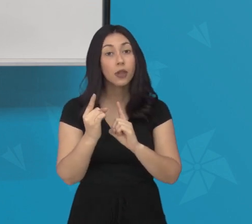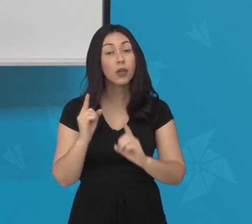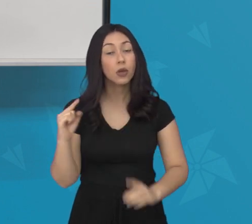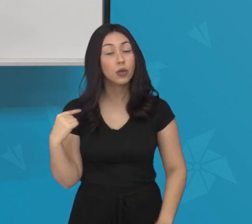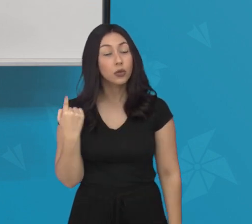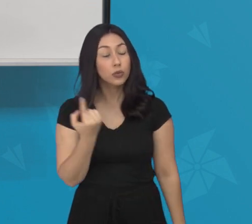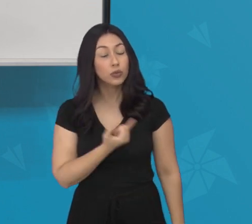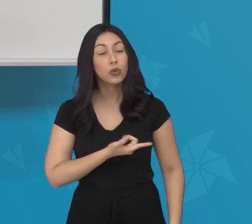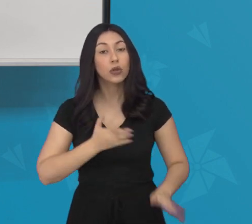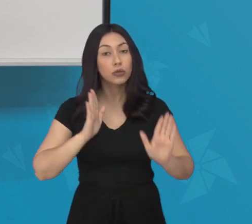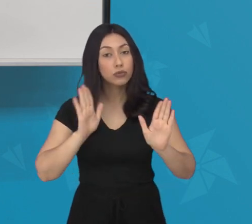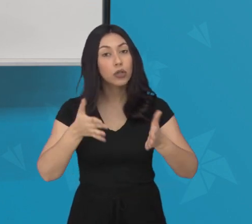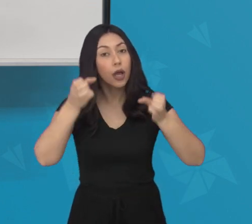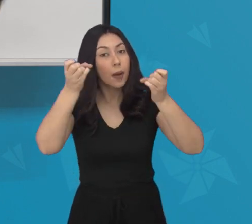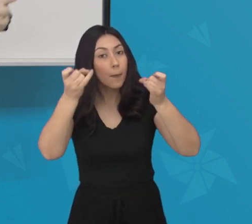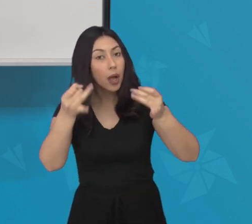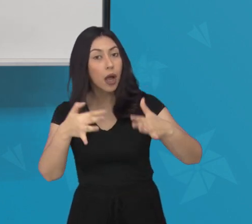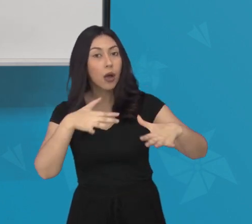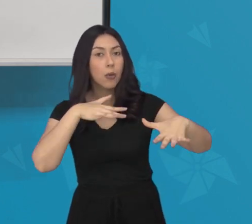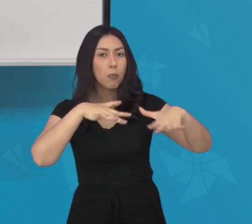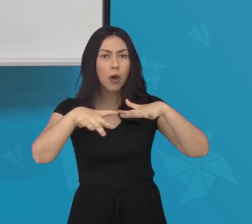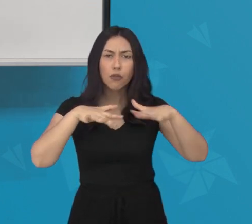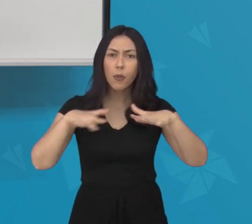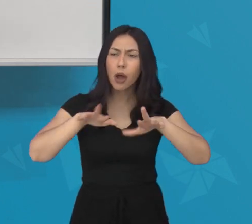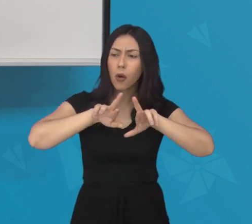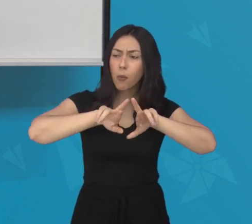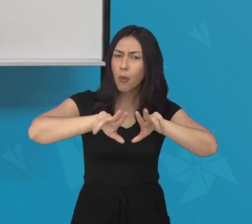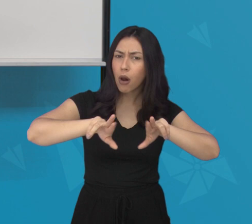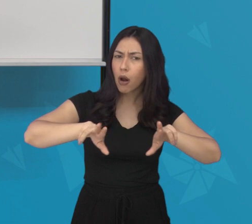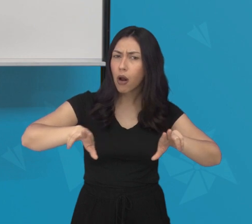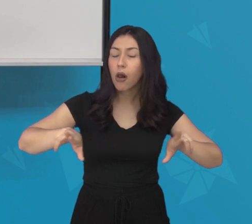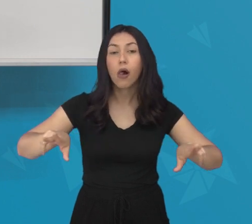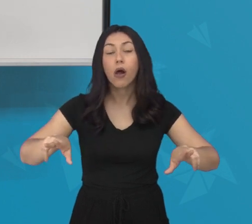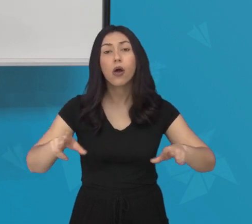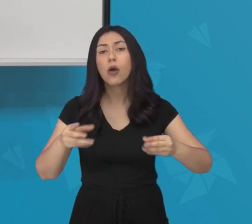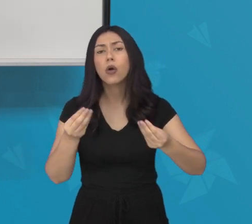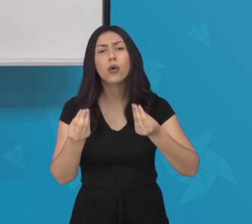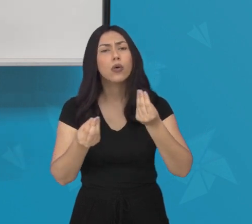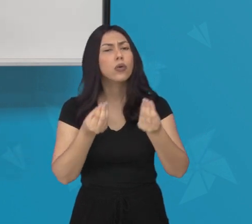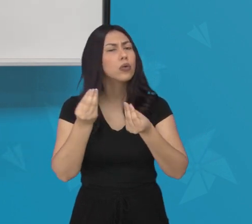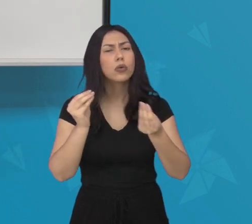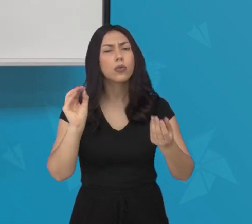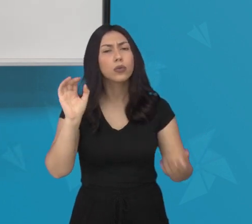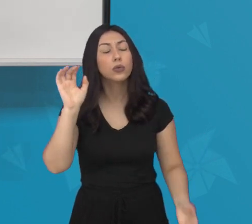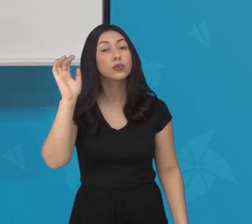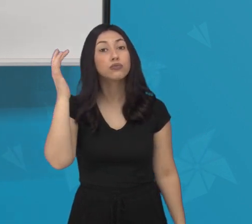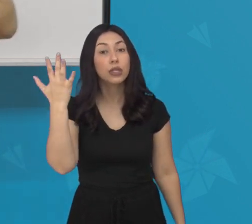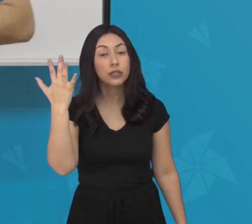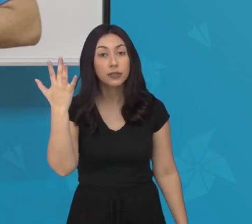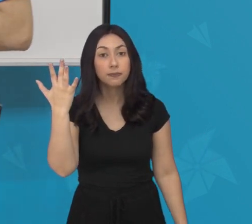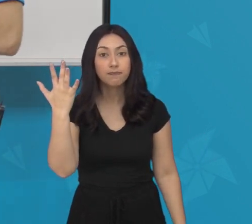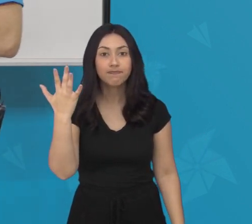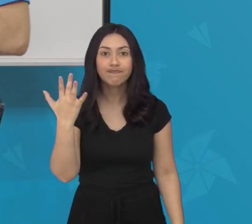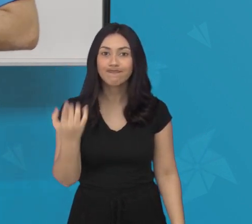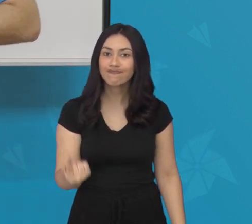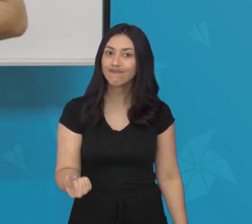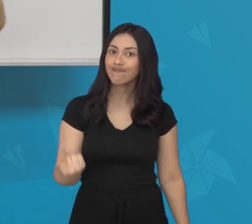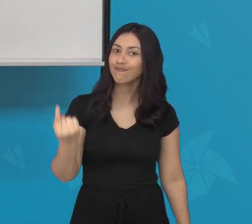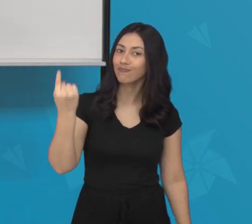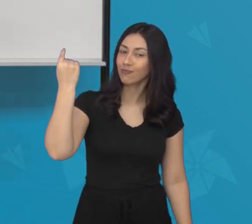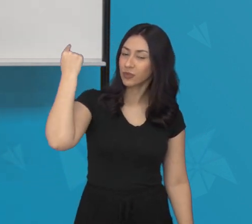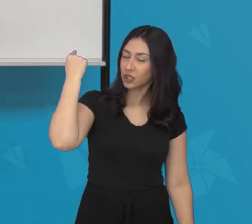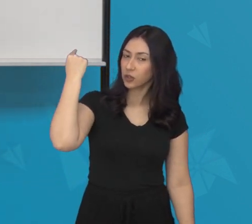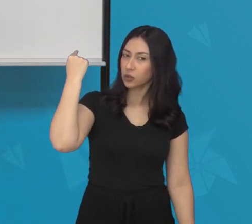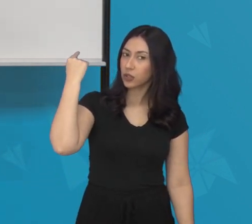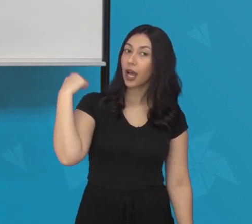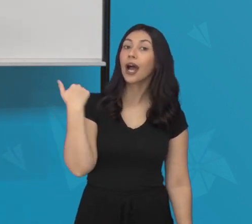sobre os movimentos, retilíneo, uniforme, circular, como eles aconteciam. E antigamente, nas outras aulas, o que a